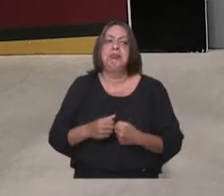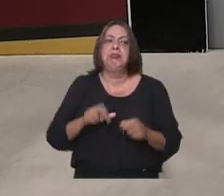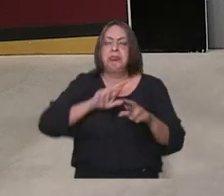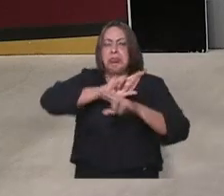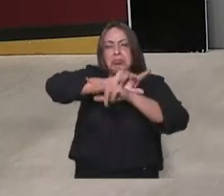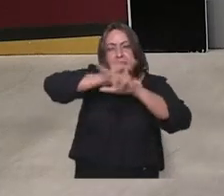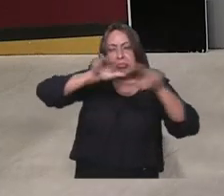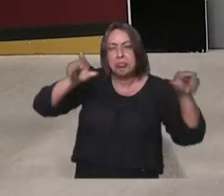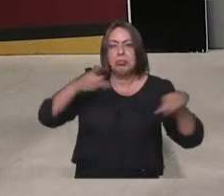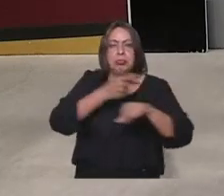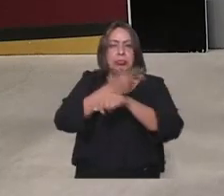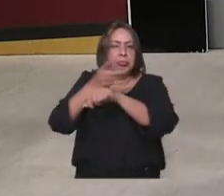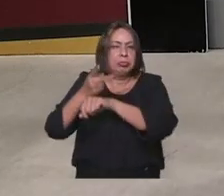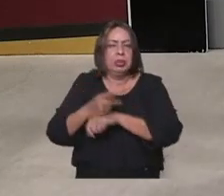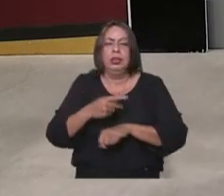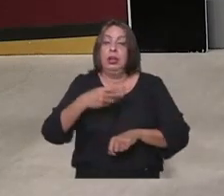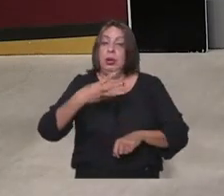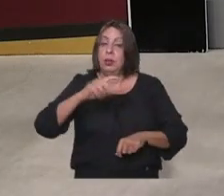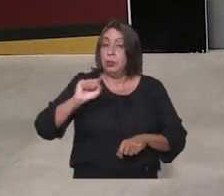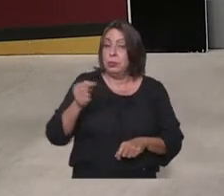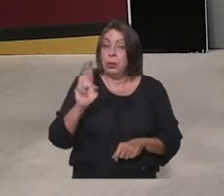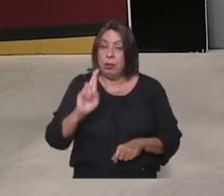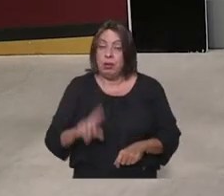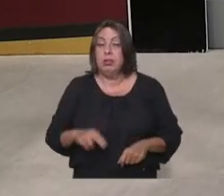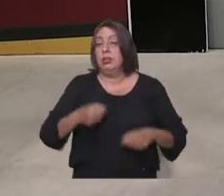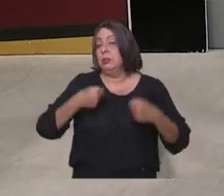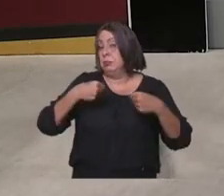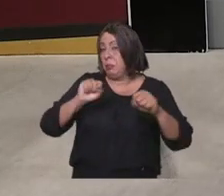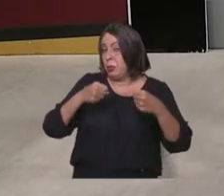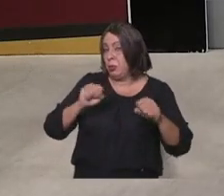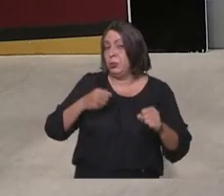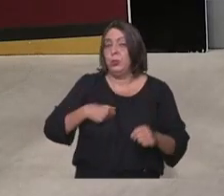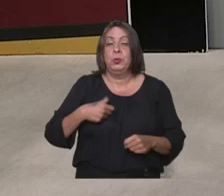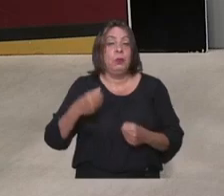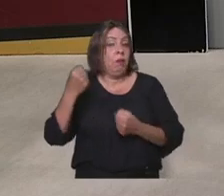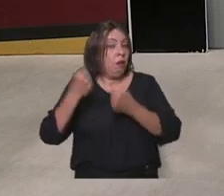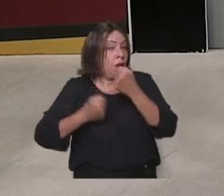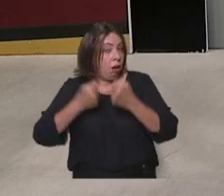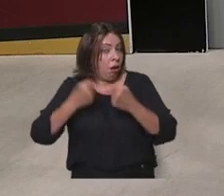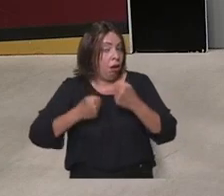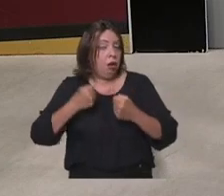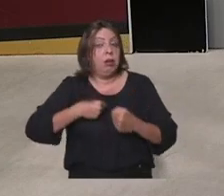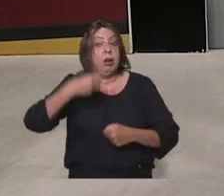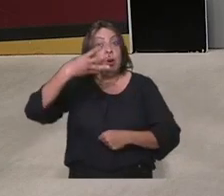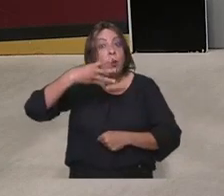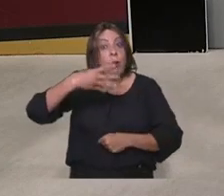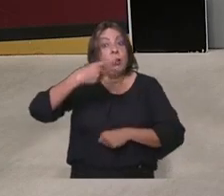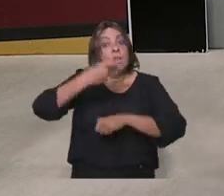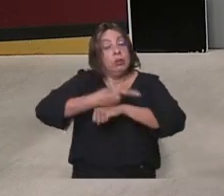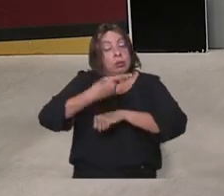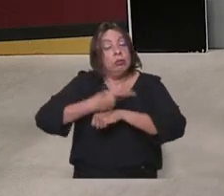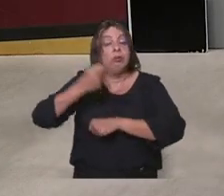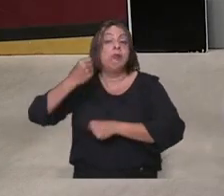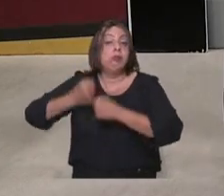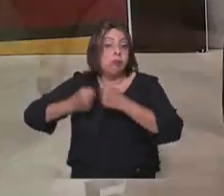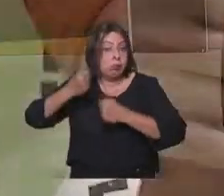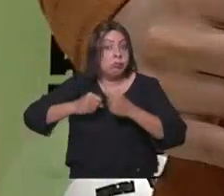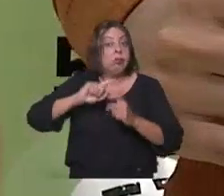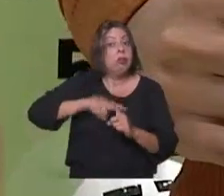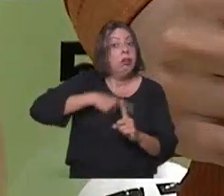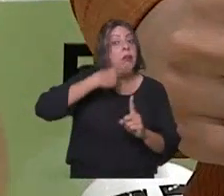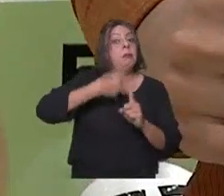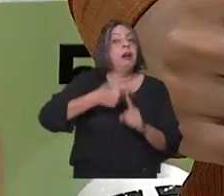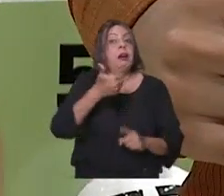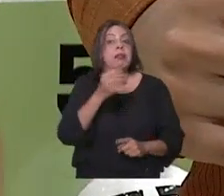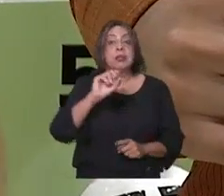tem din-din, tem 4 mil, tem moto Honda Start, tem Kwid Life, quarto prêmio com dose dupla, um Fiat Toro e R$10.000, não é isso? Ai,